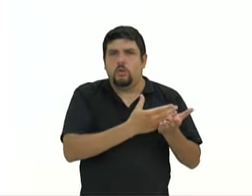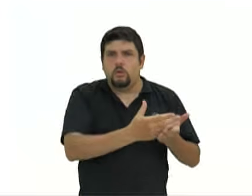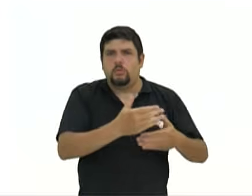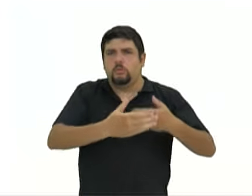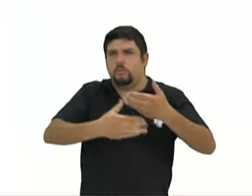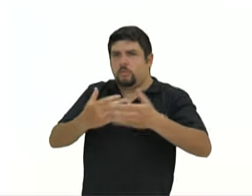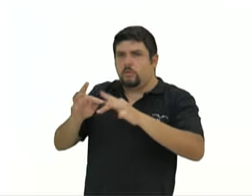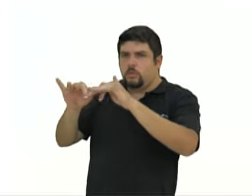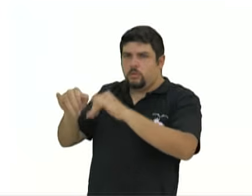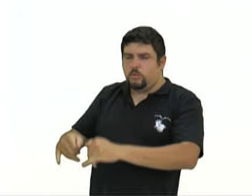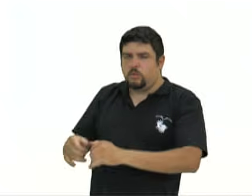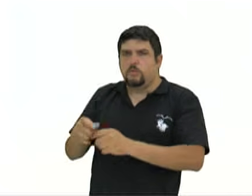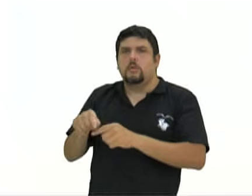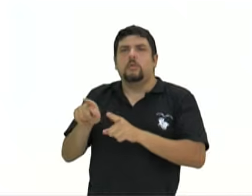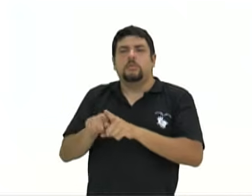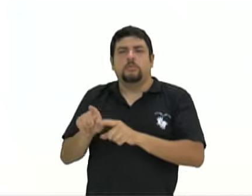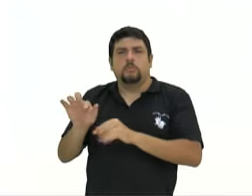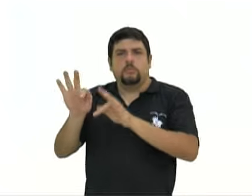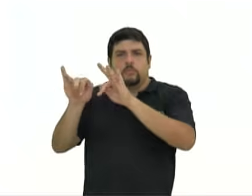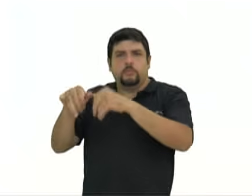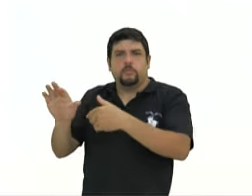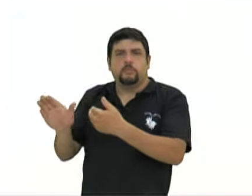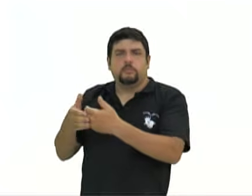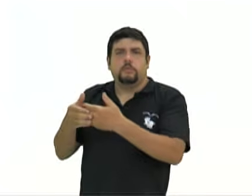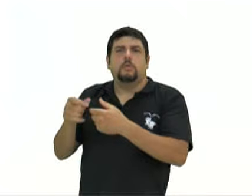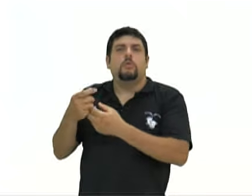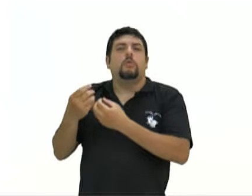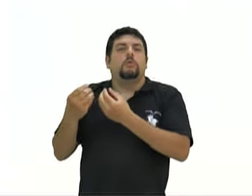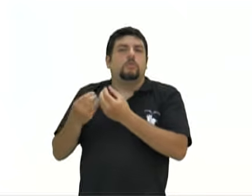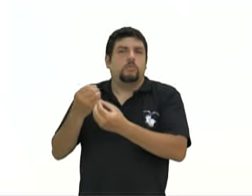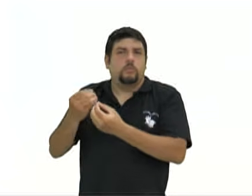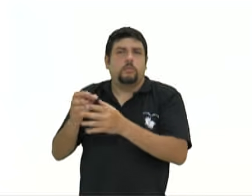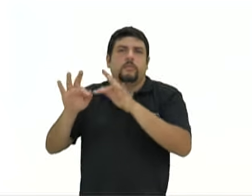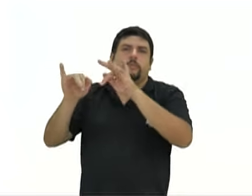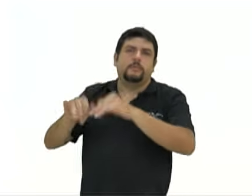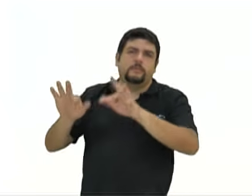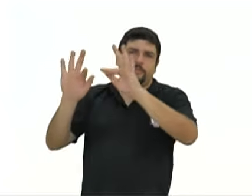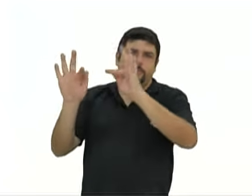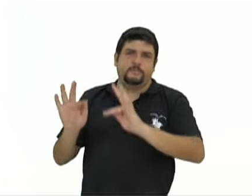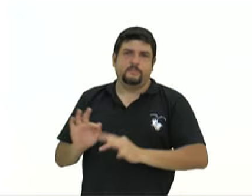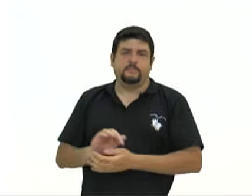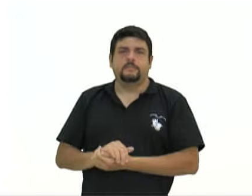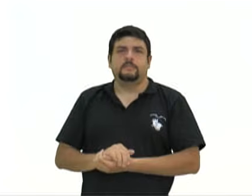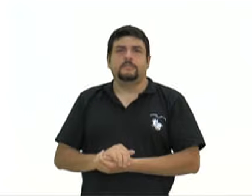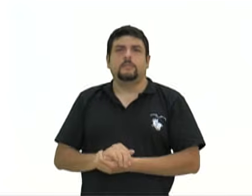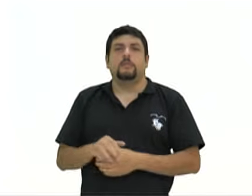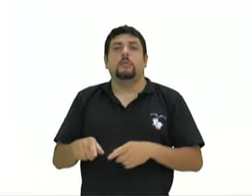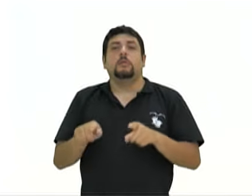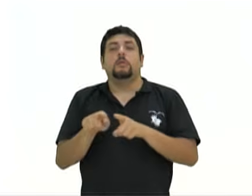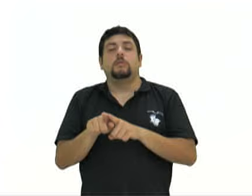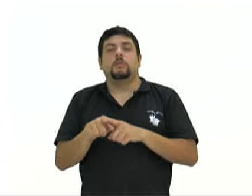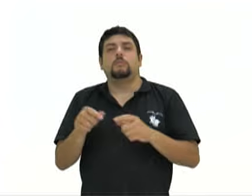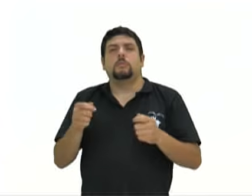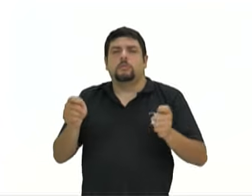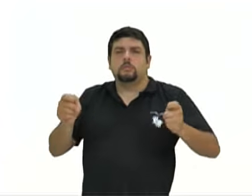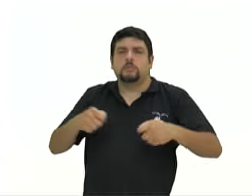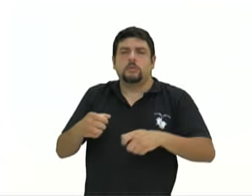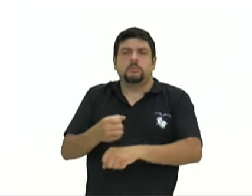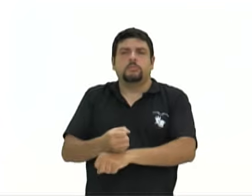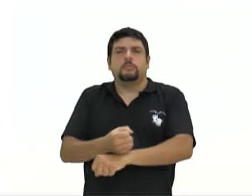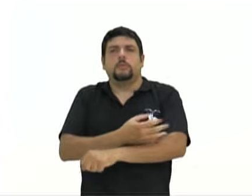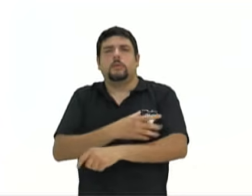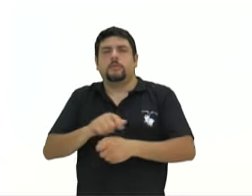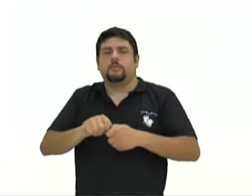definidos, e um encerramento fechado, final feliz. Também gerava a certa magia, como se não fosse